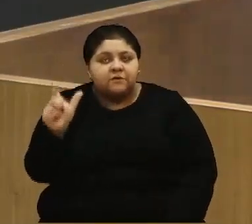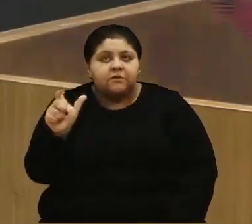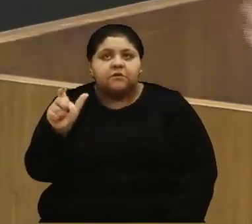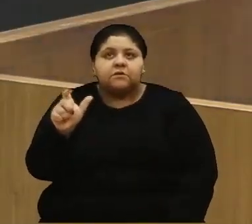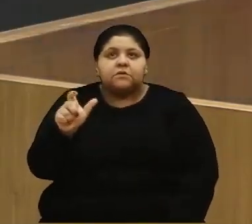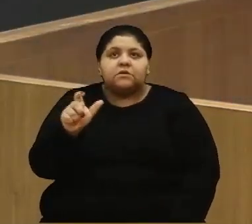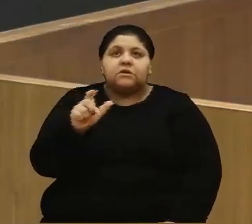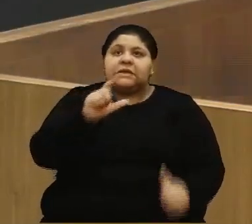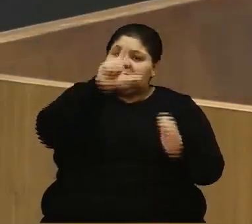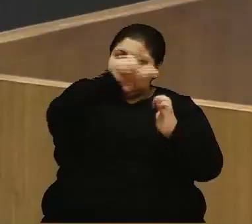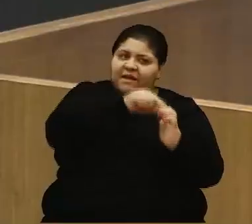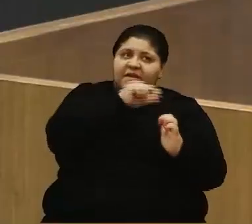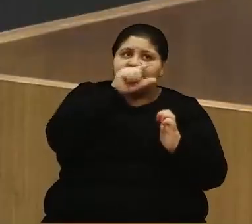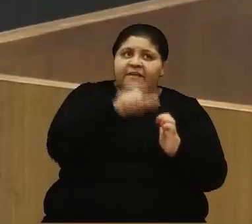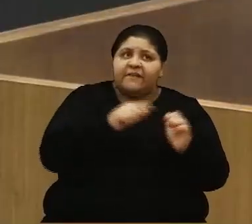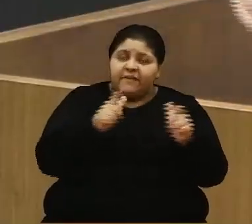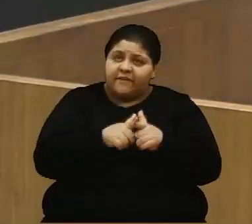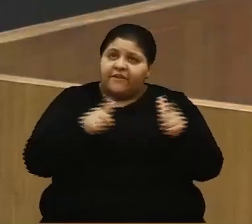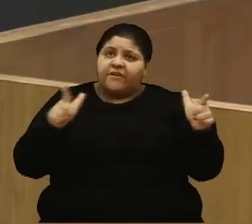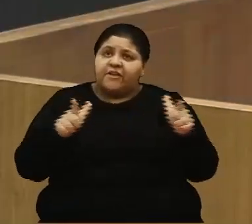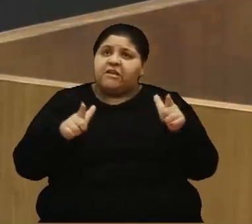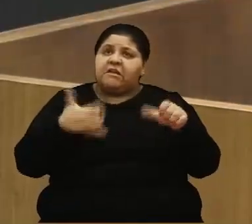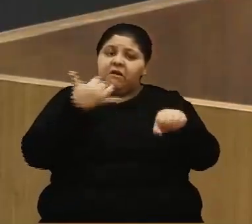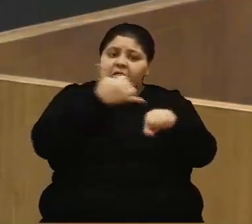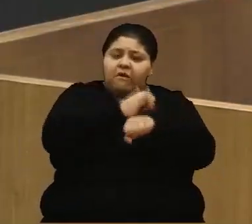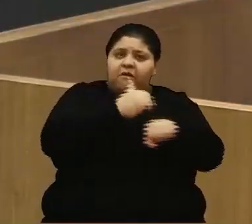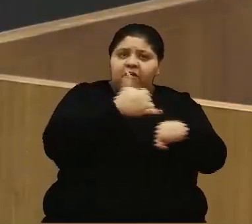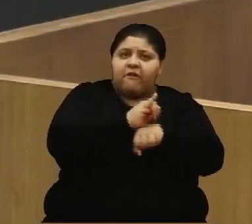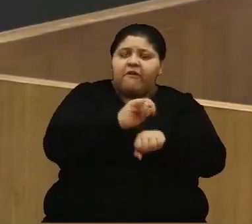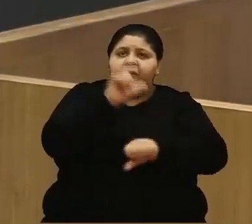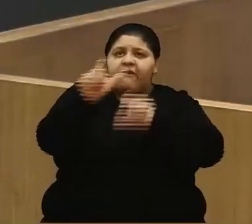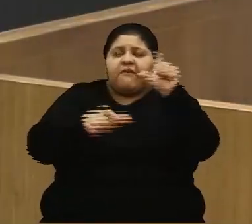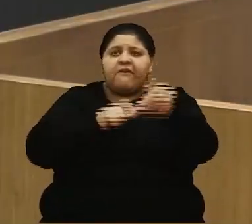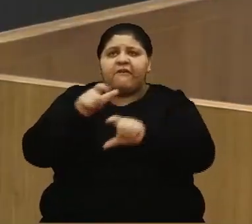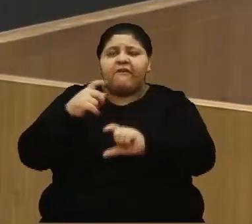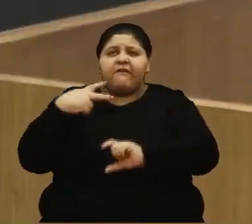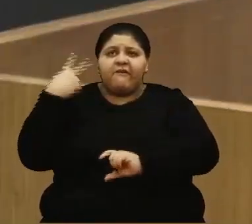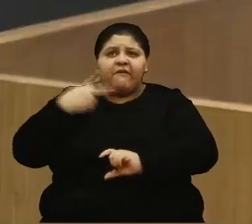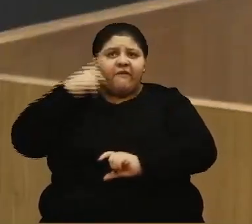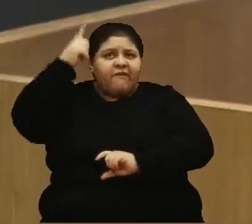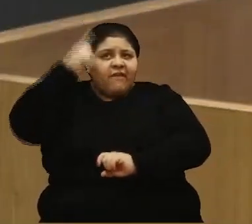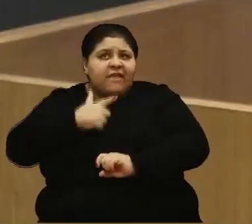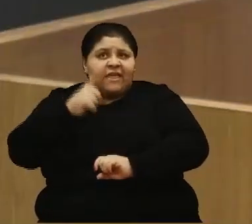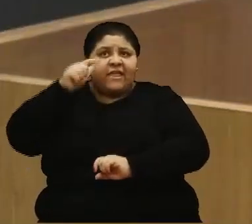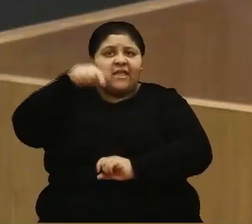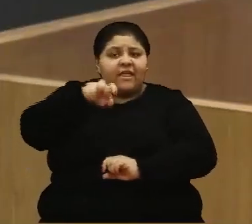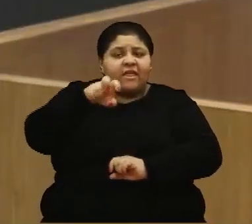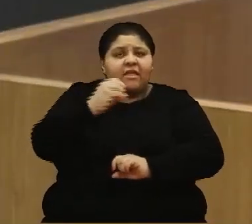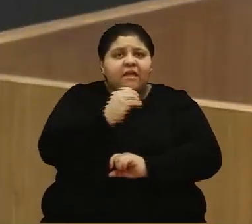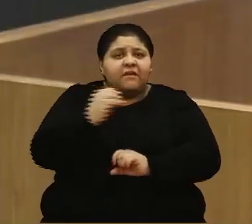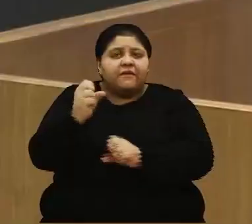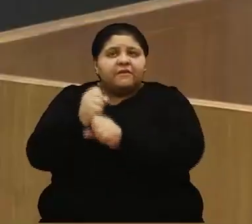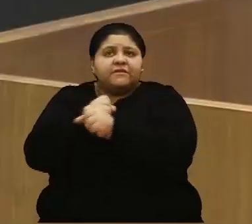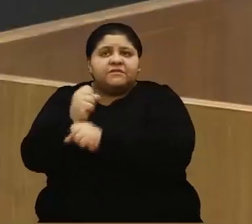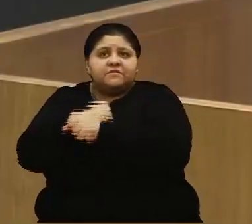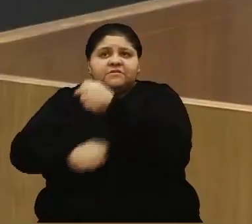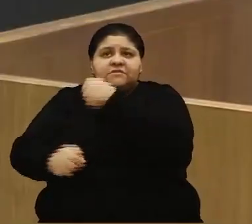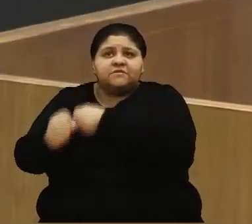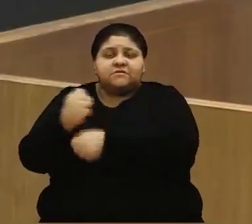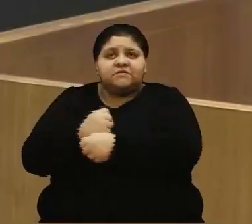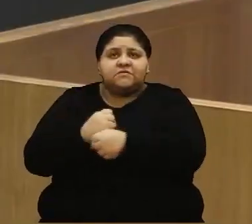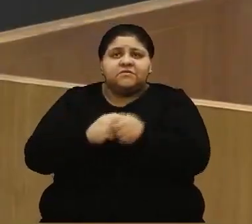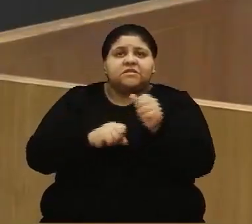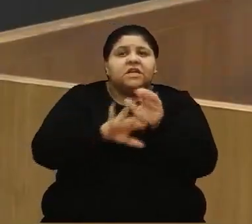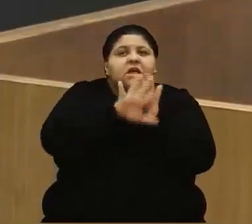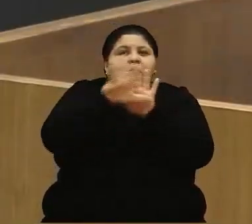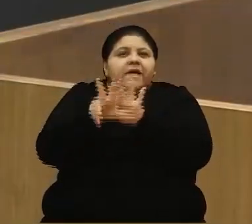são empresários, grandes latifundiários, aquelas pessoas, vereador Lucas, que há 500 anos sequestraram o poder do